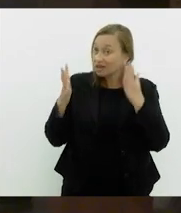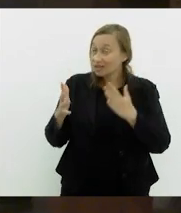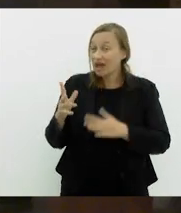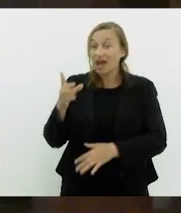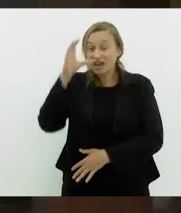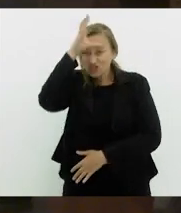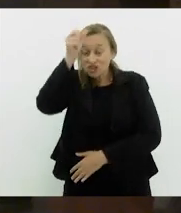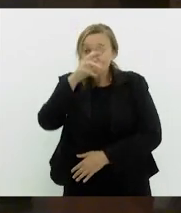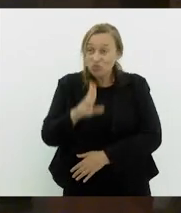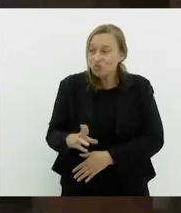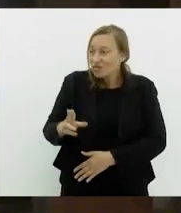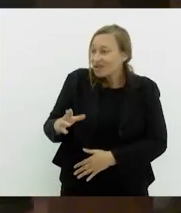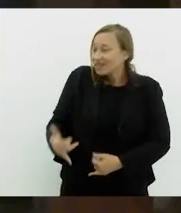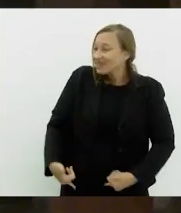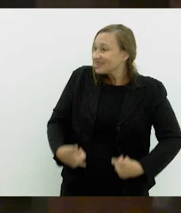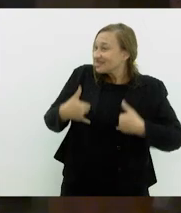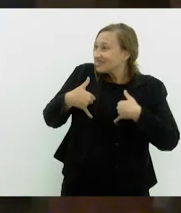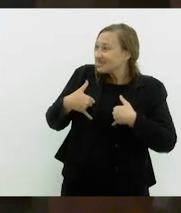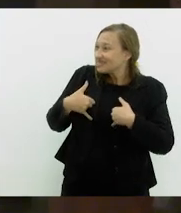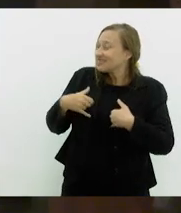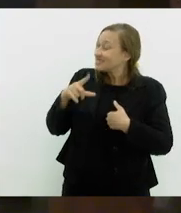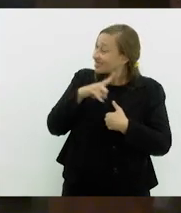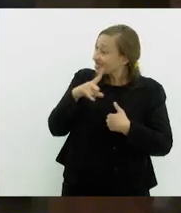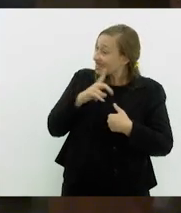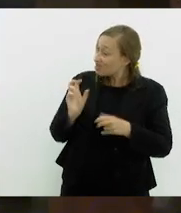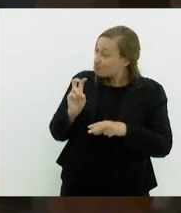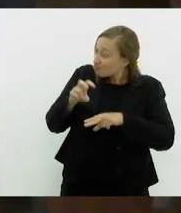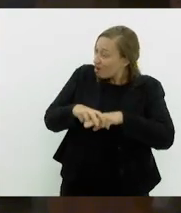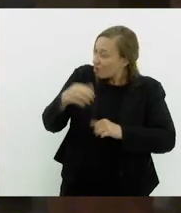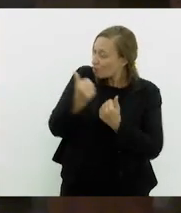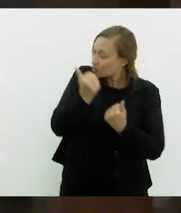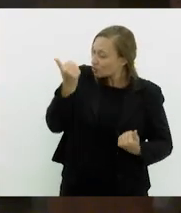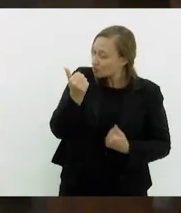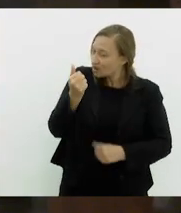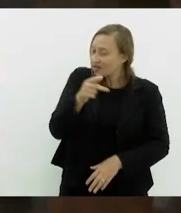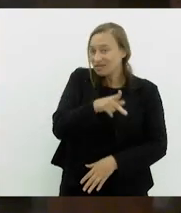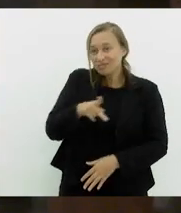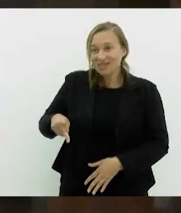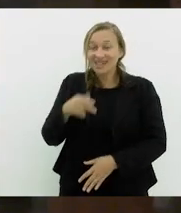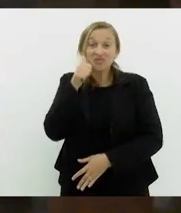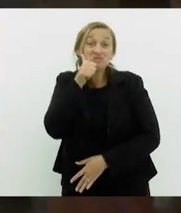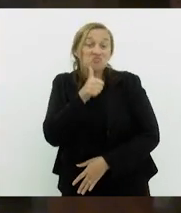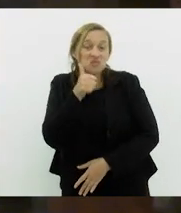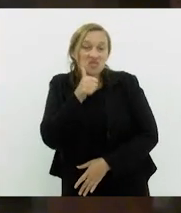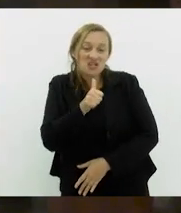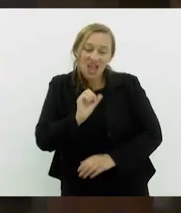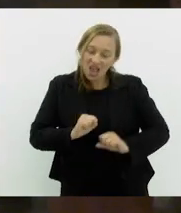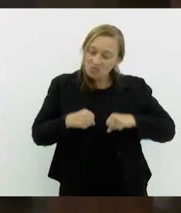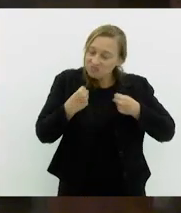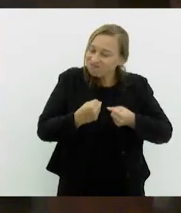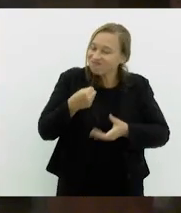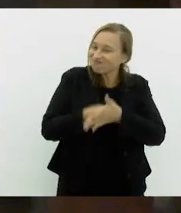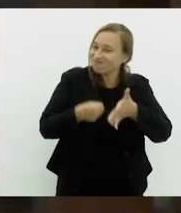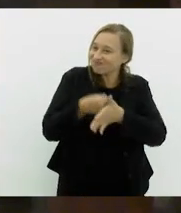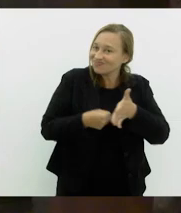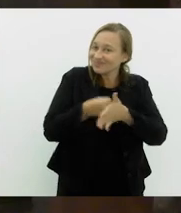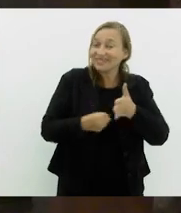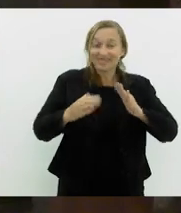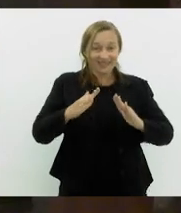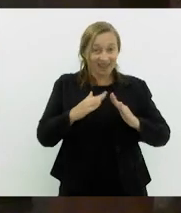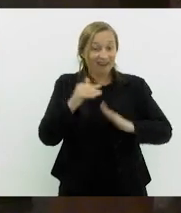é uma honra ter a senhora como segunda vice-presidente, mulher, combativa aqui nessa casa, presidindo essa